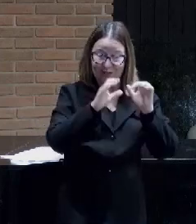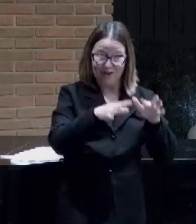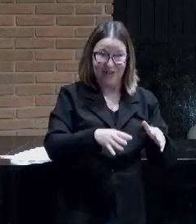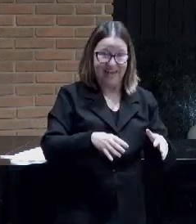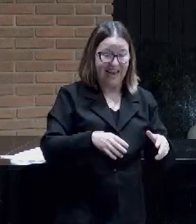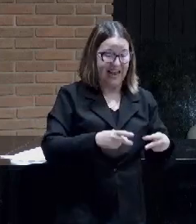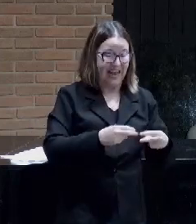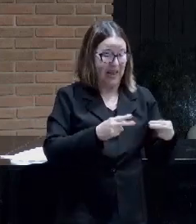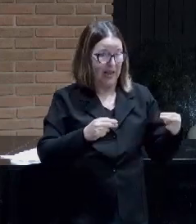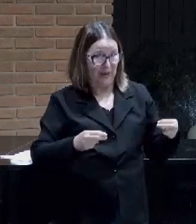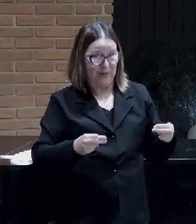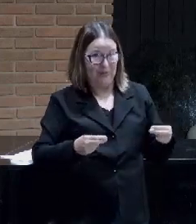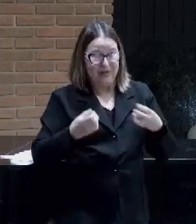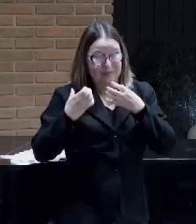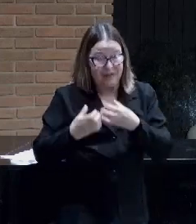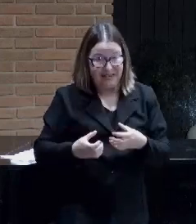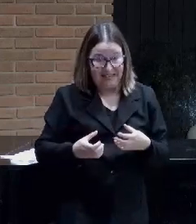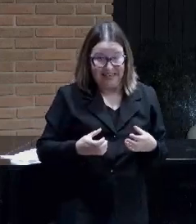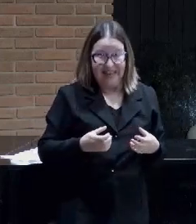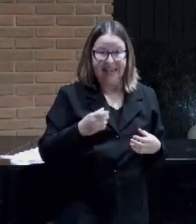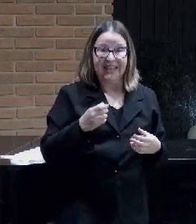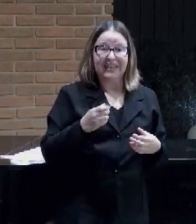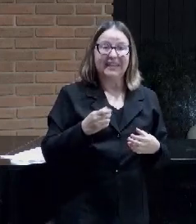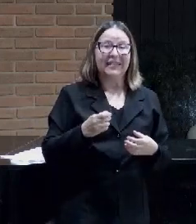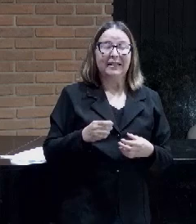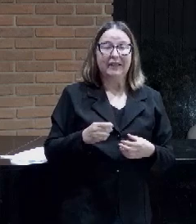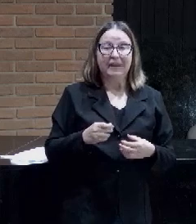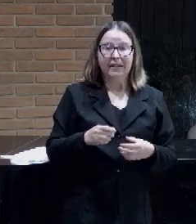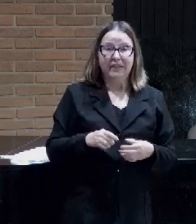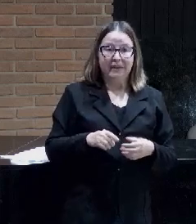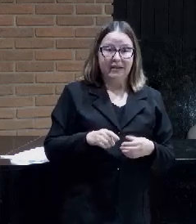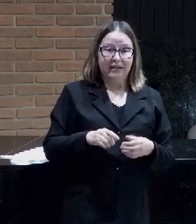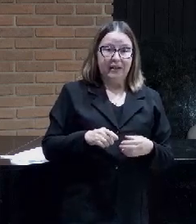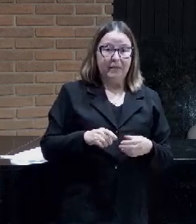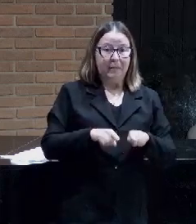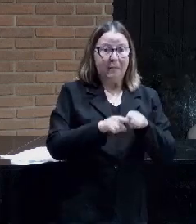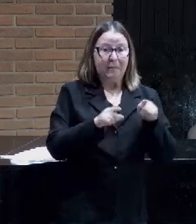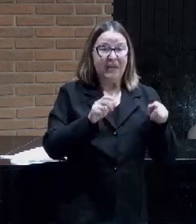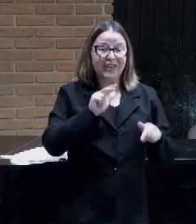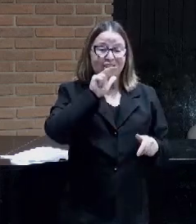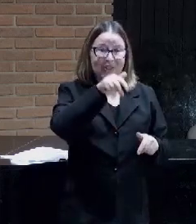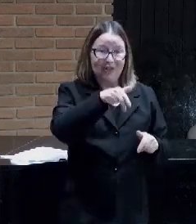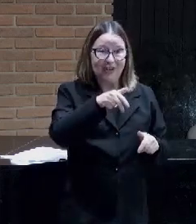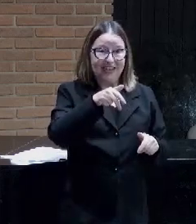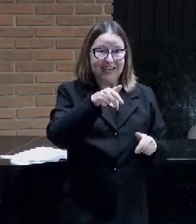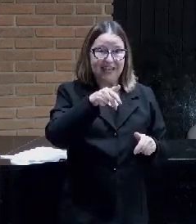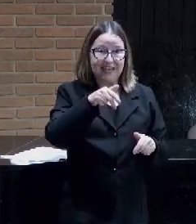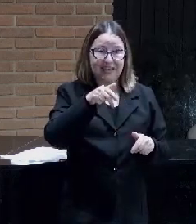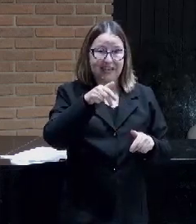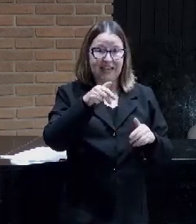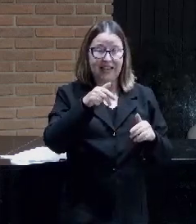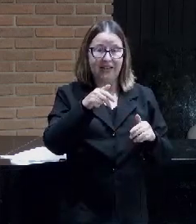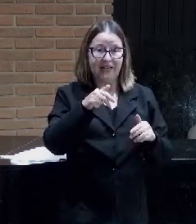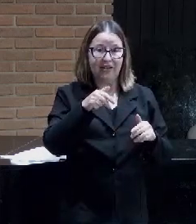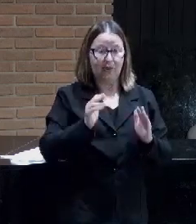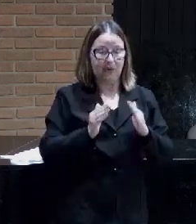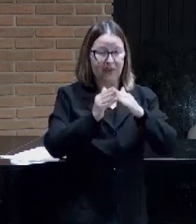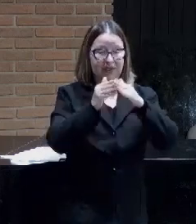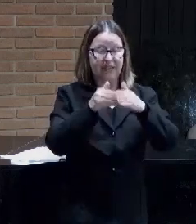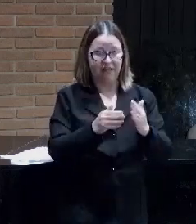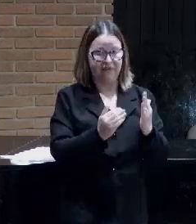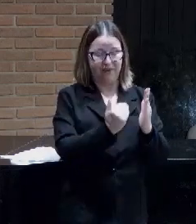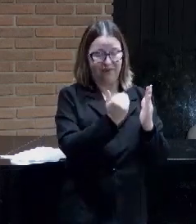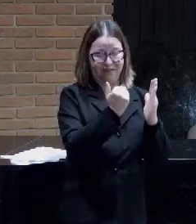dormia profundamente. Agora, que loucura, dormindo profundamente, enquanto a tempestade era insana, era absurda.